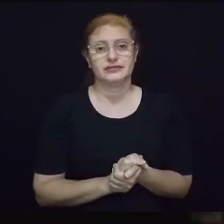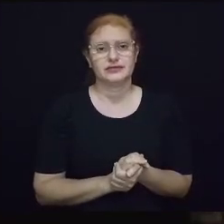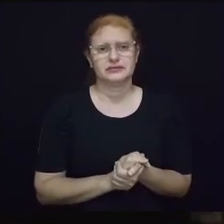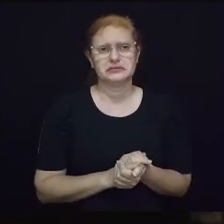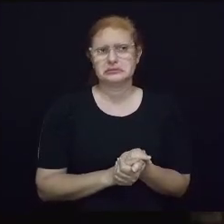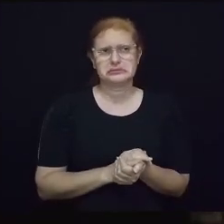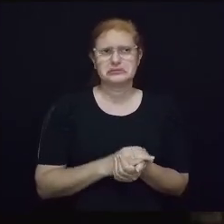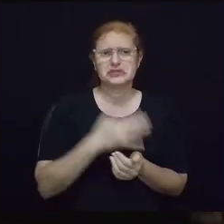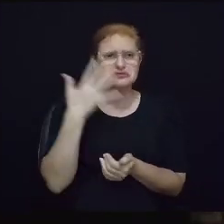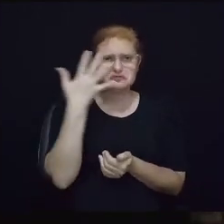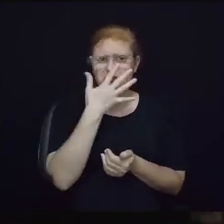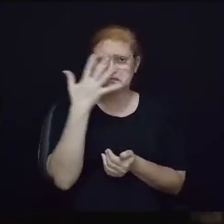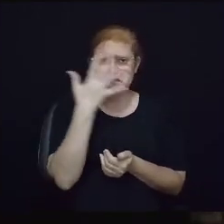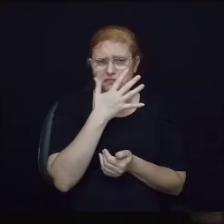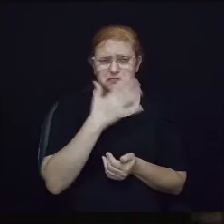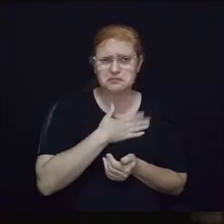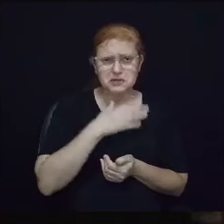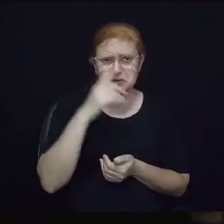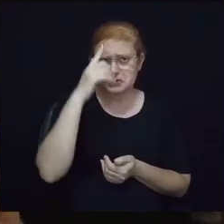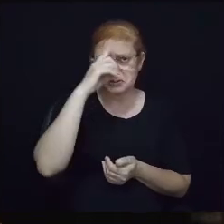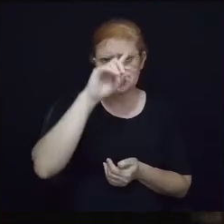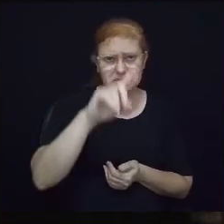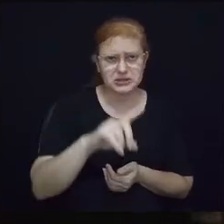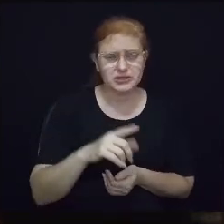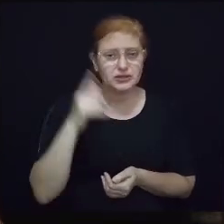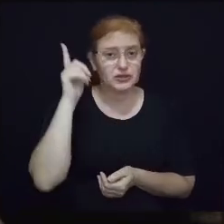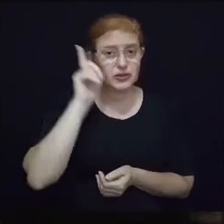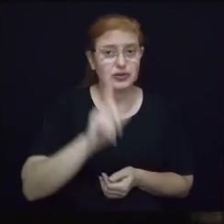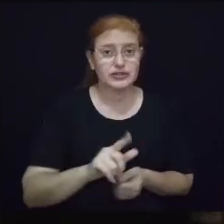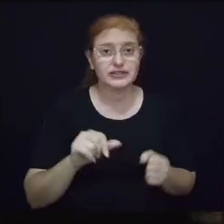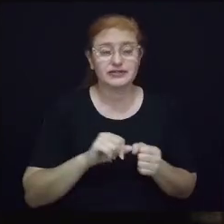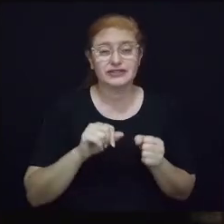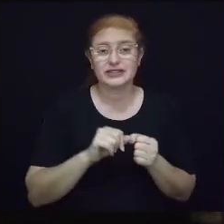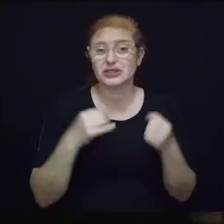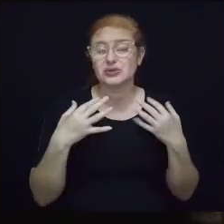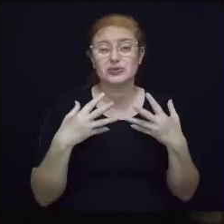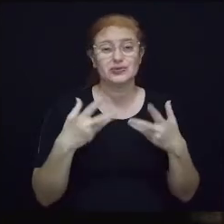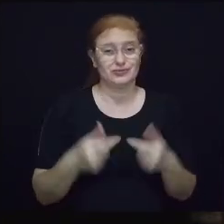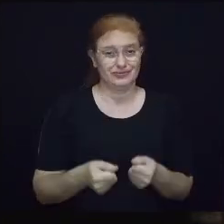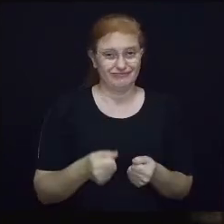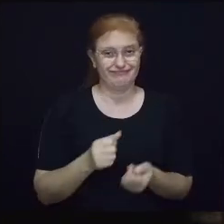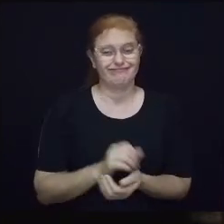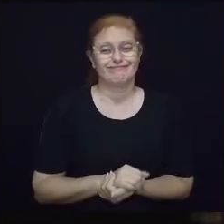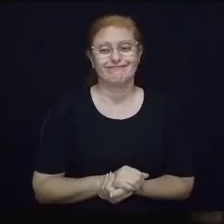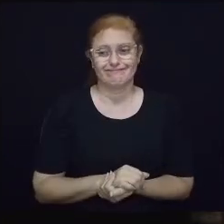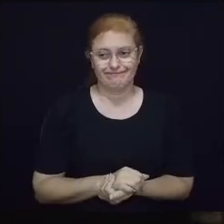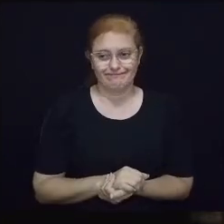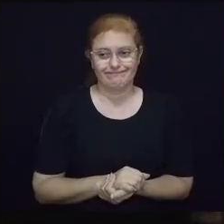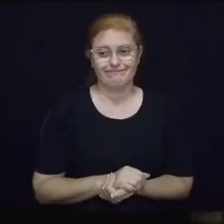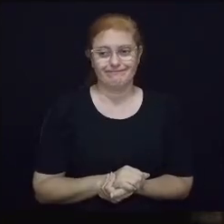via o meu dia, às vezes não dava conta do que eu tinha que fazer.